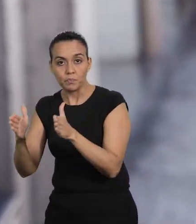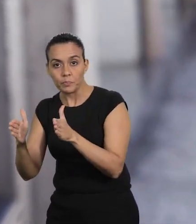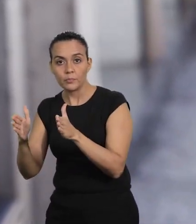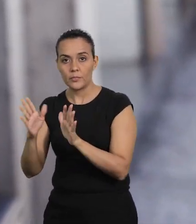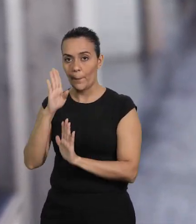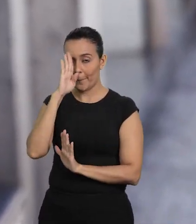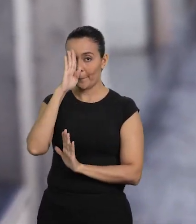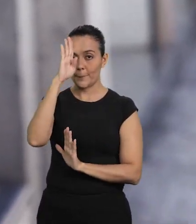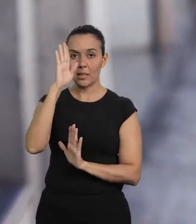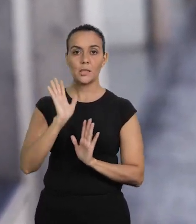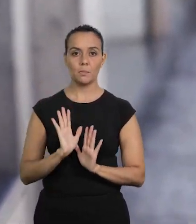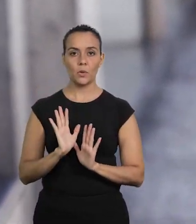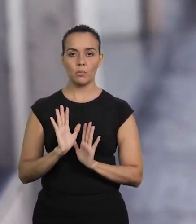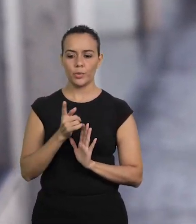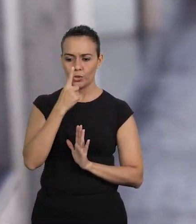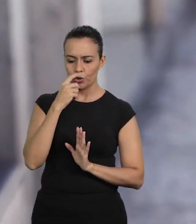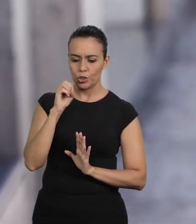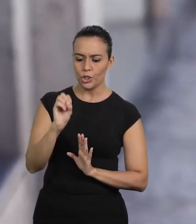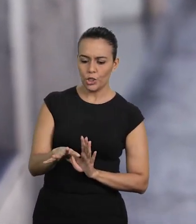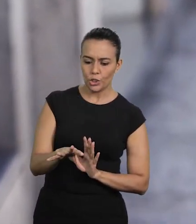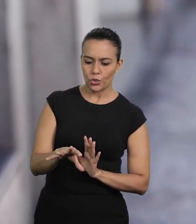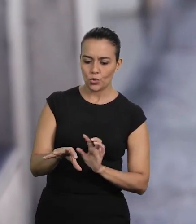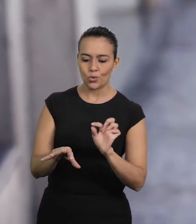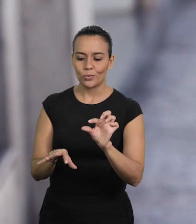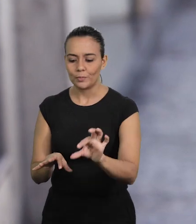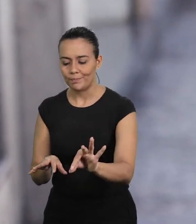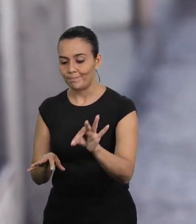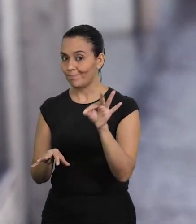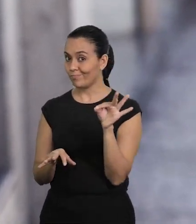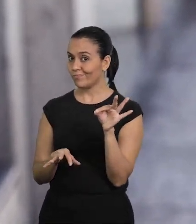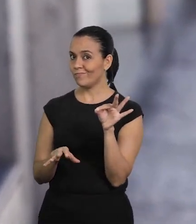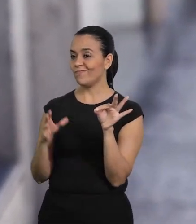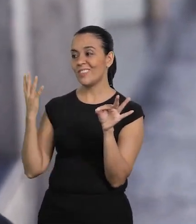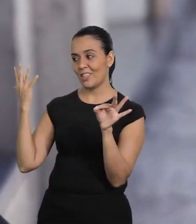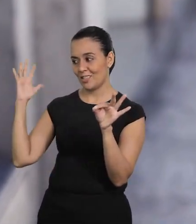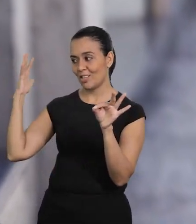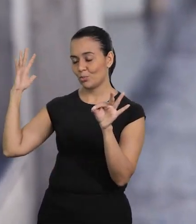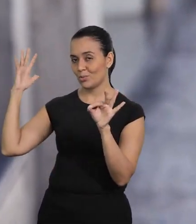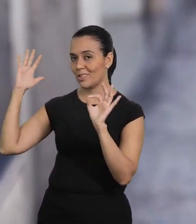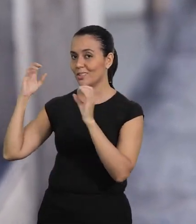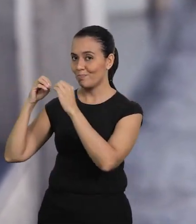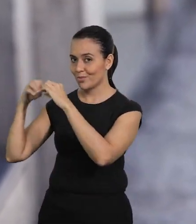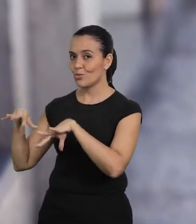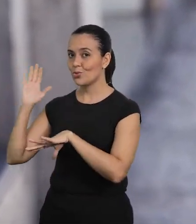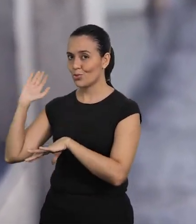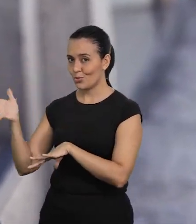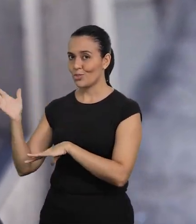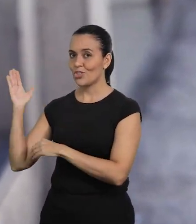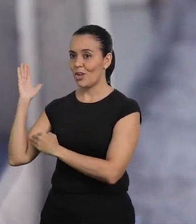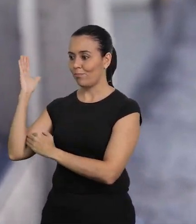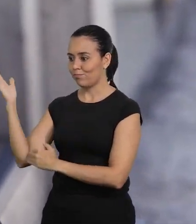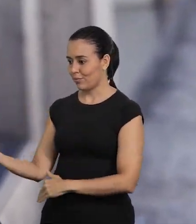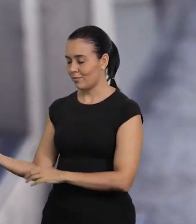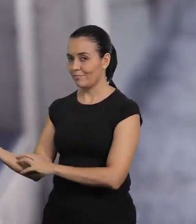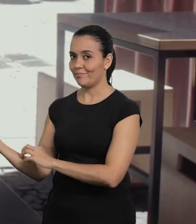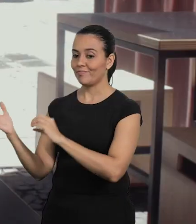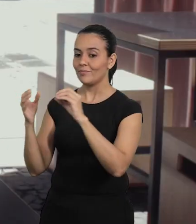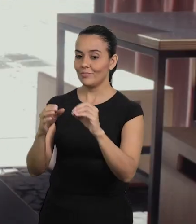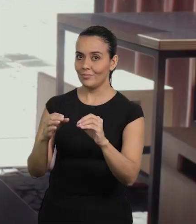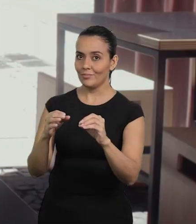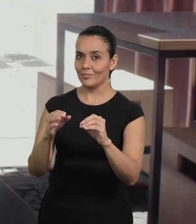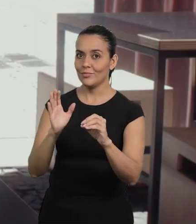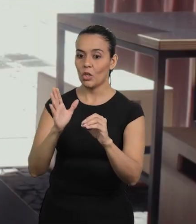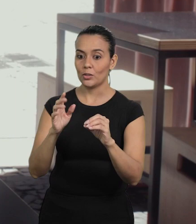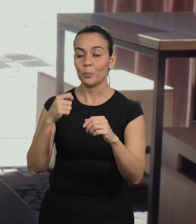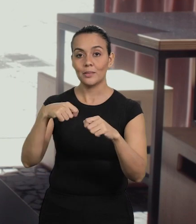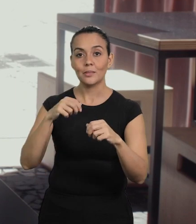é não descartar algo que já foi extraído da natureza e usar o máximo possível, de preferência para sempre. Porque se